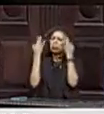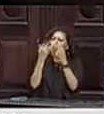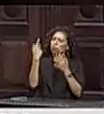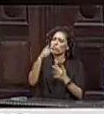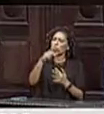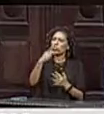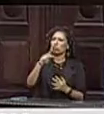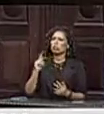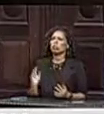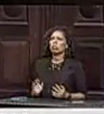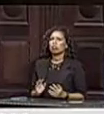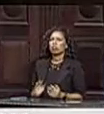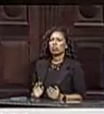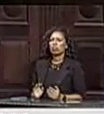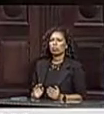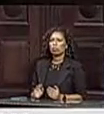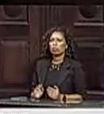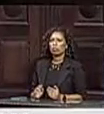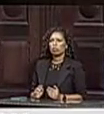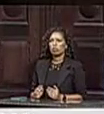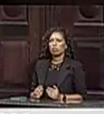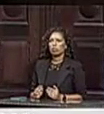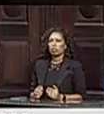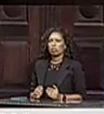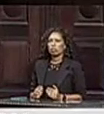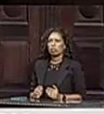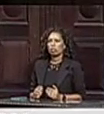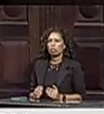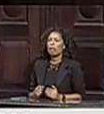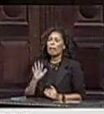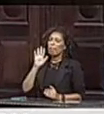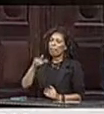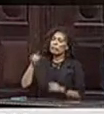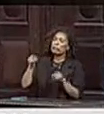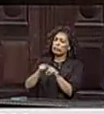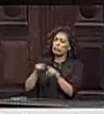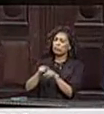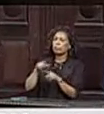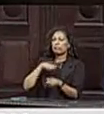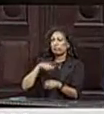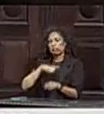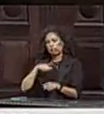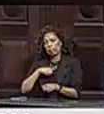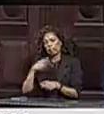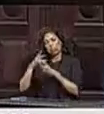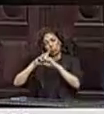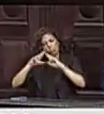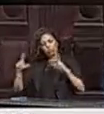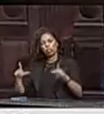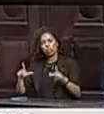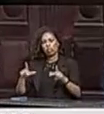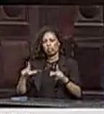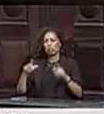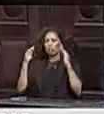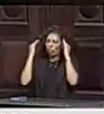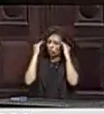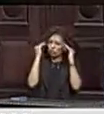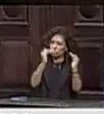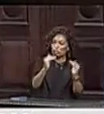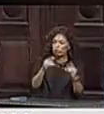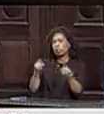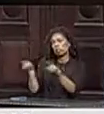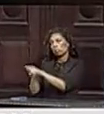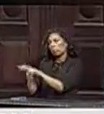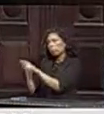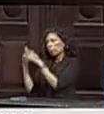e também uma diferença entre compreender e aceitar. O que algum membro da